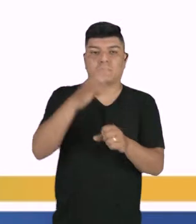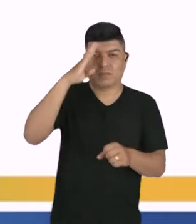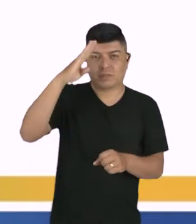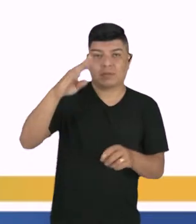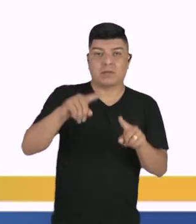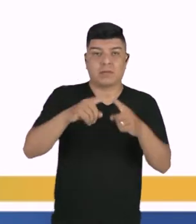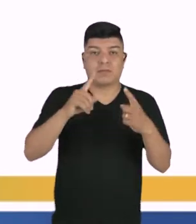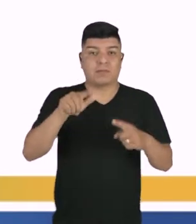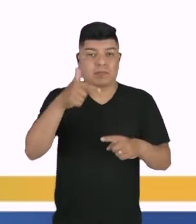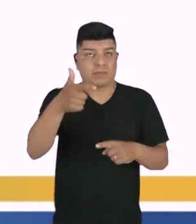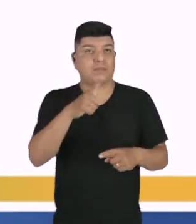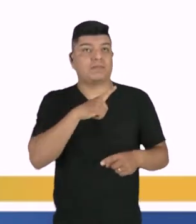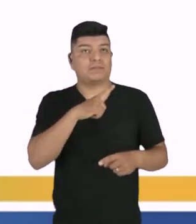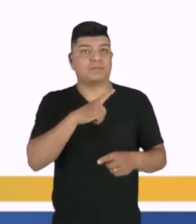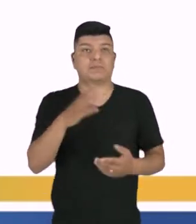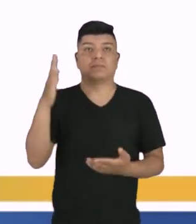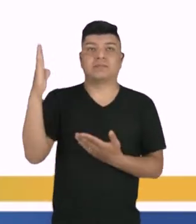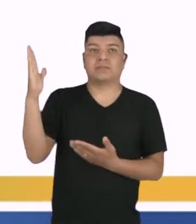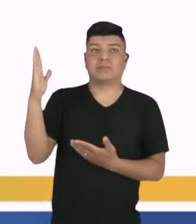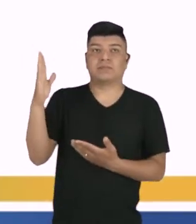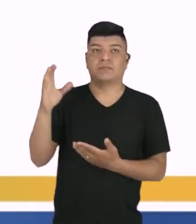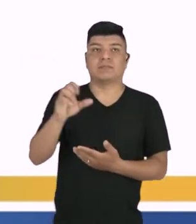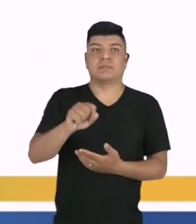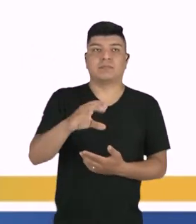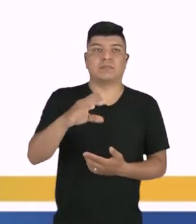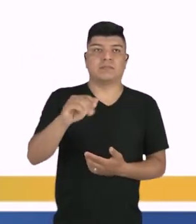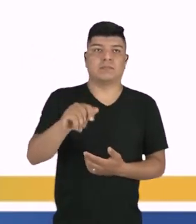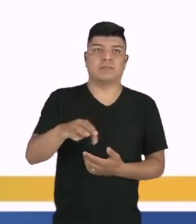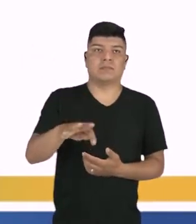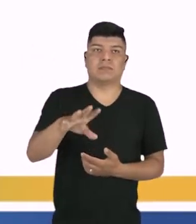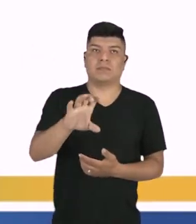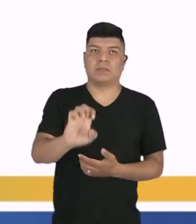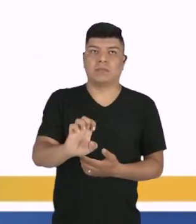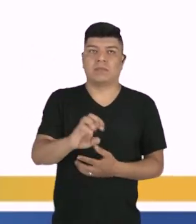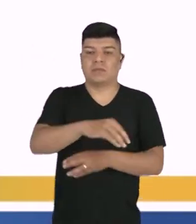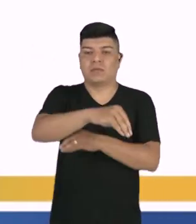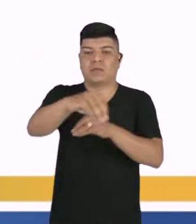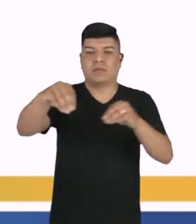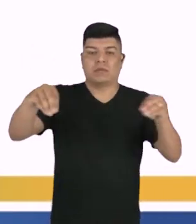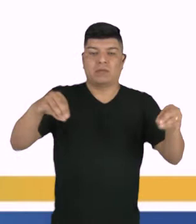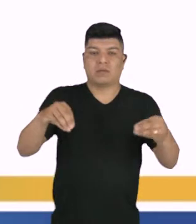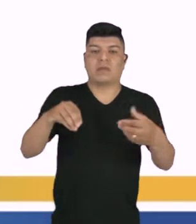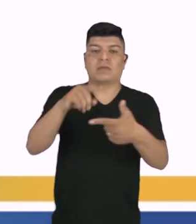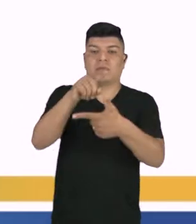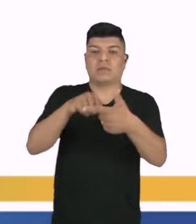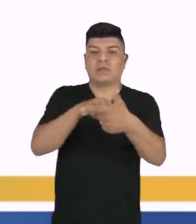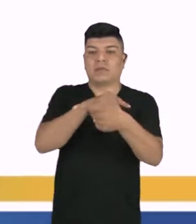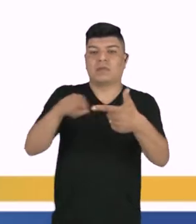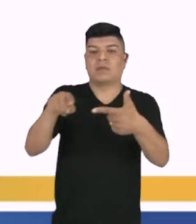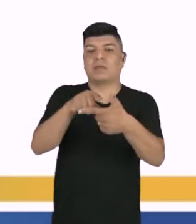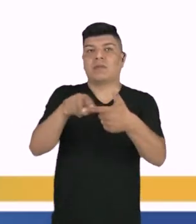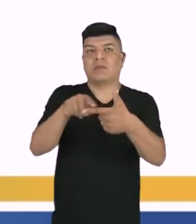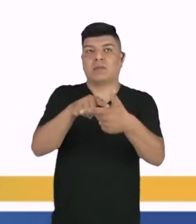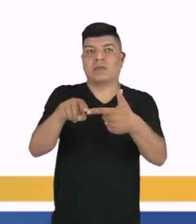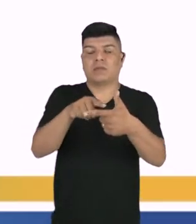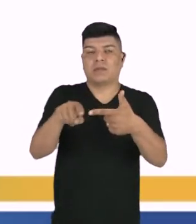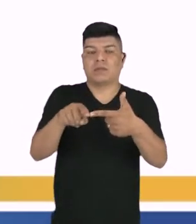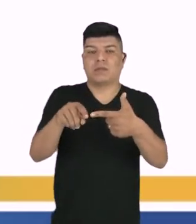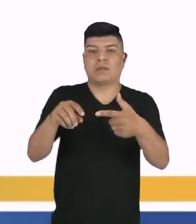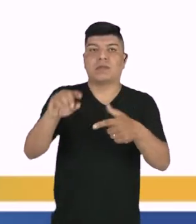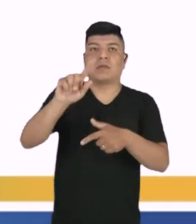mas existem outras, ó. A secante, que é o inverso do cosseno, a cossecante, que é o inverso do